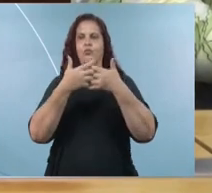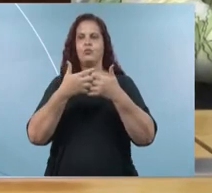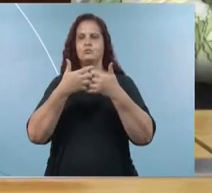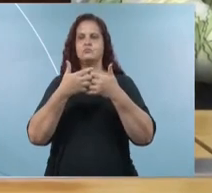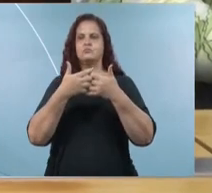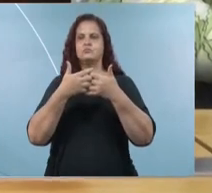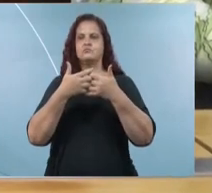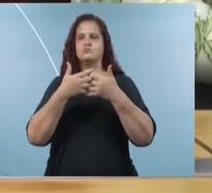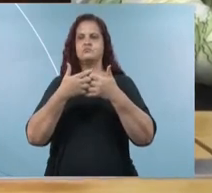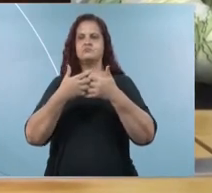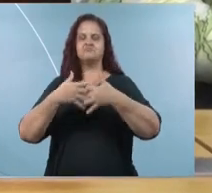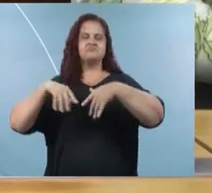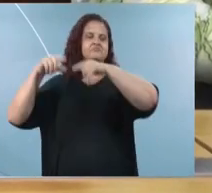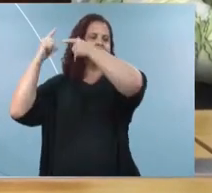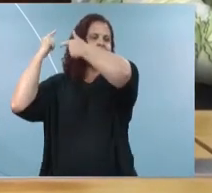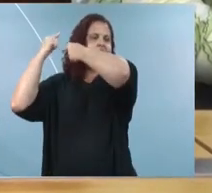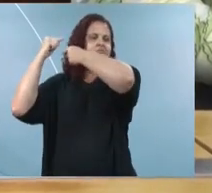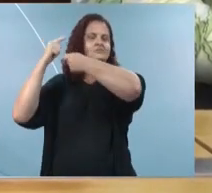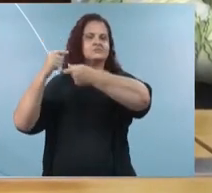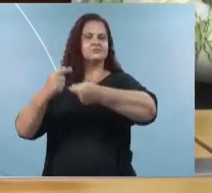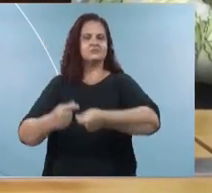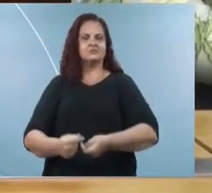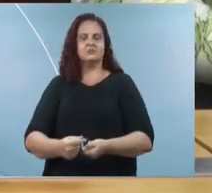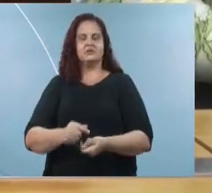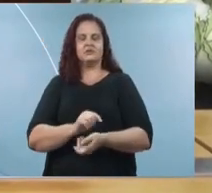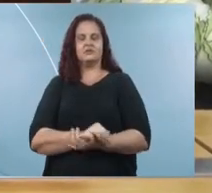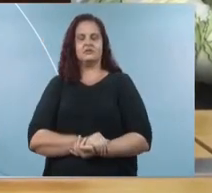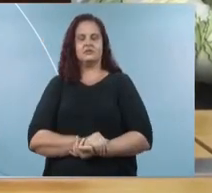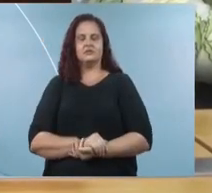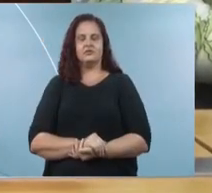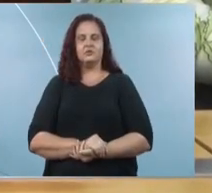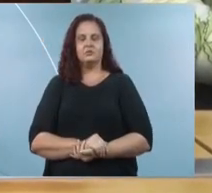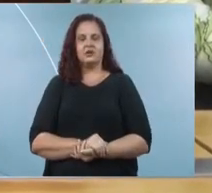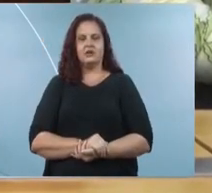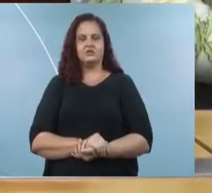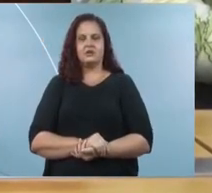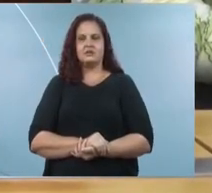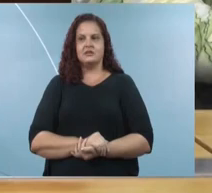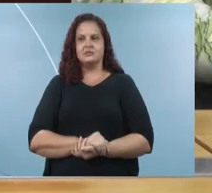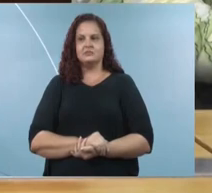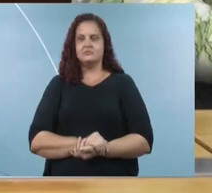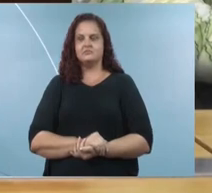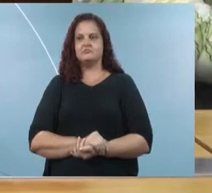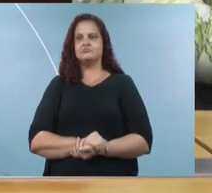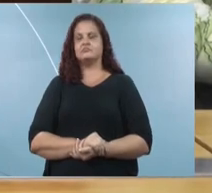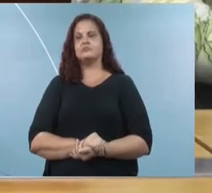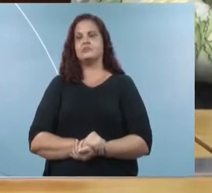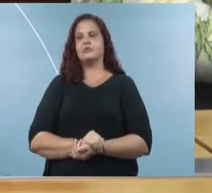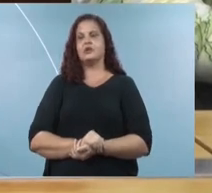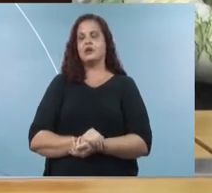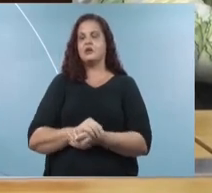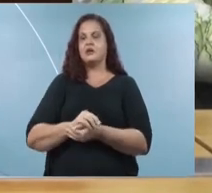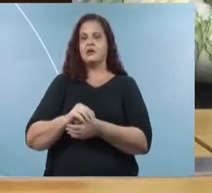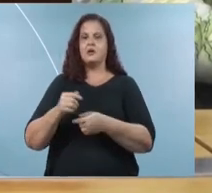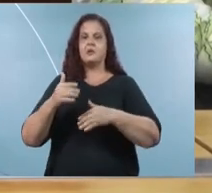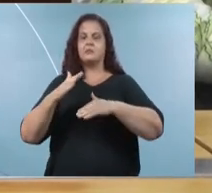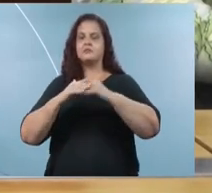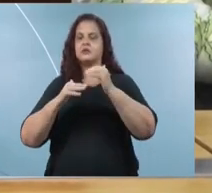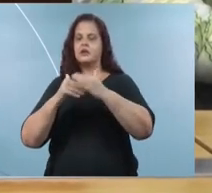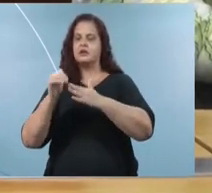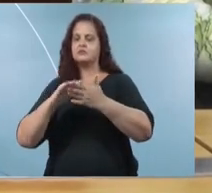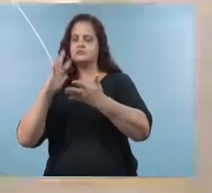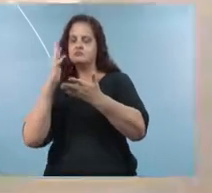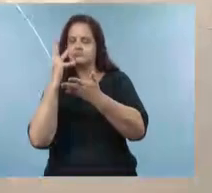com os primórdios da civilização, ela resiste ao tempo pela sua beleza,